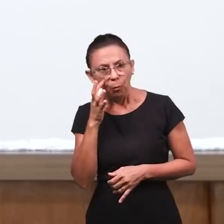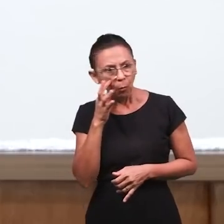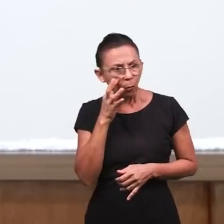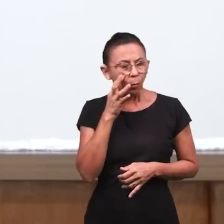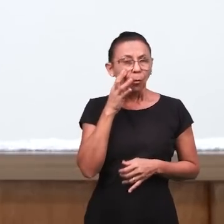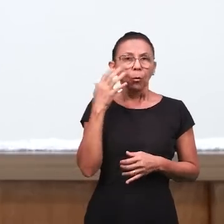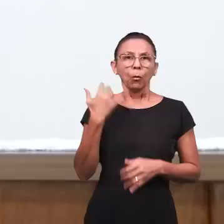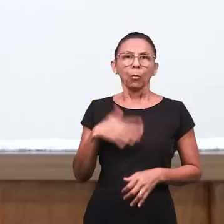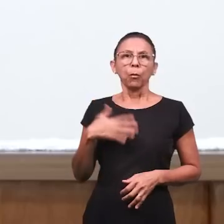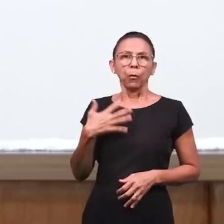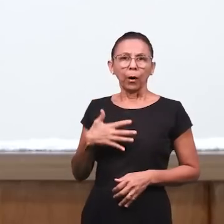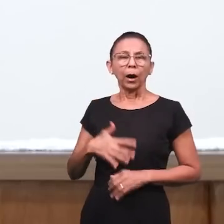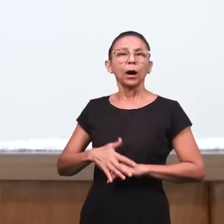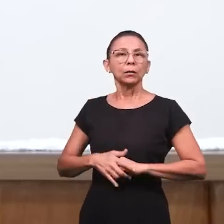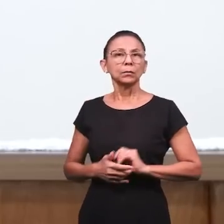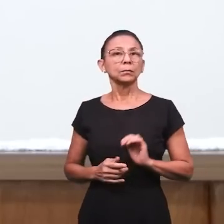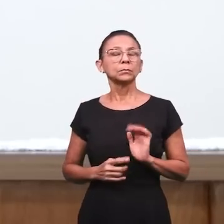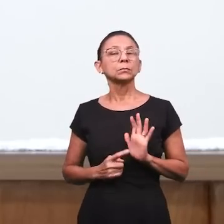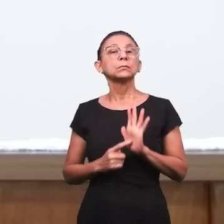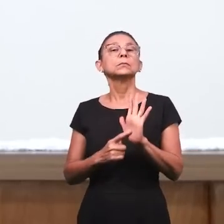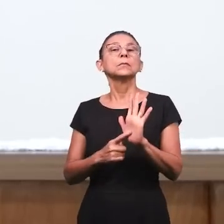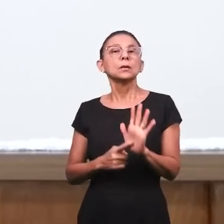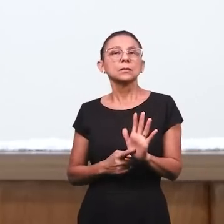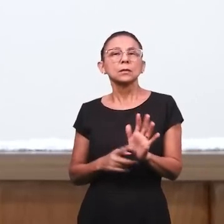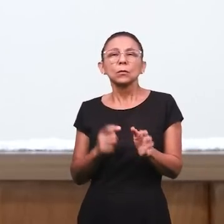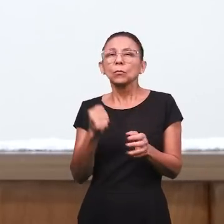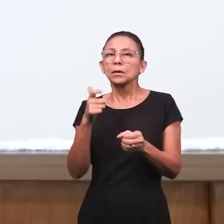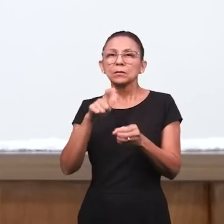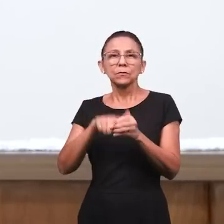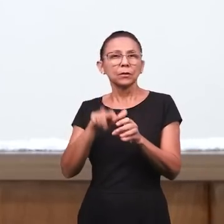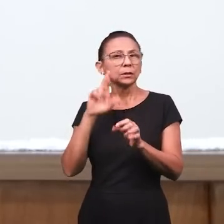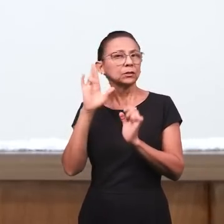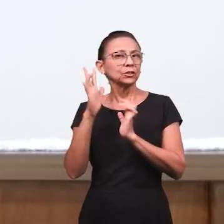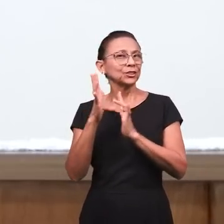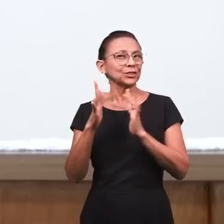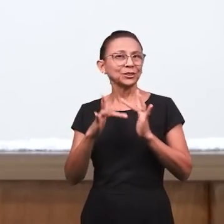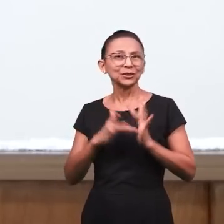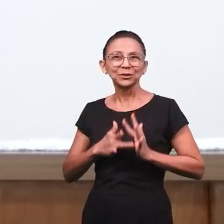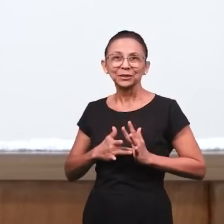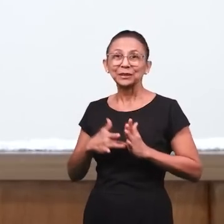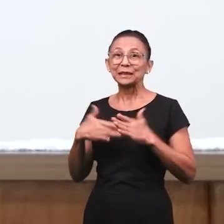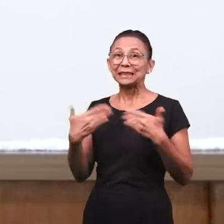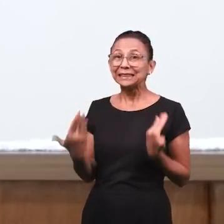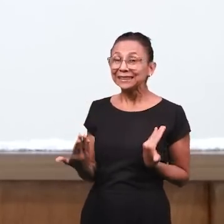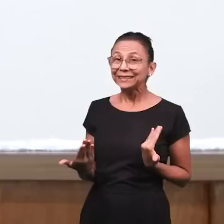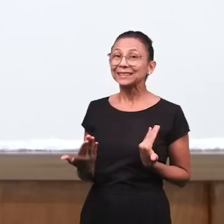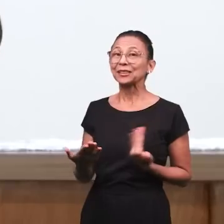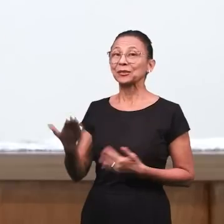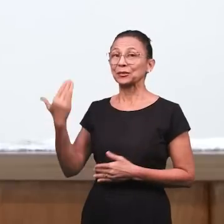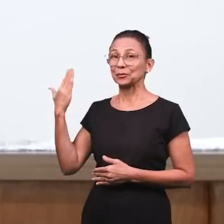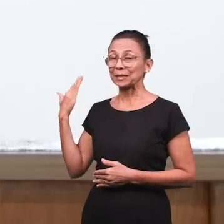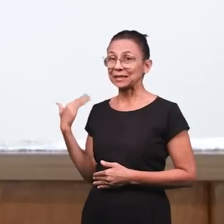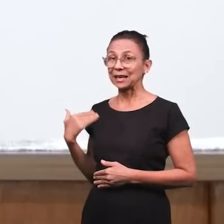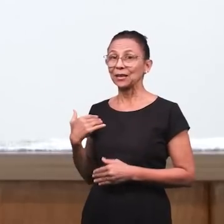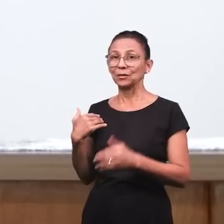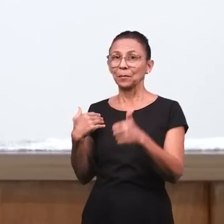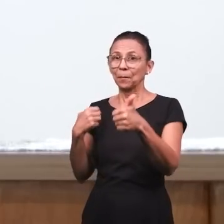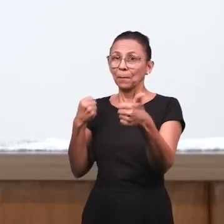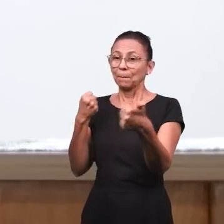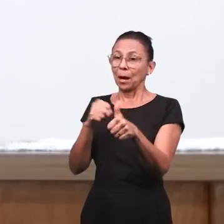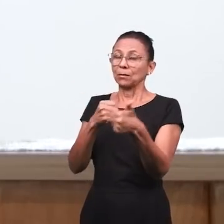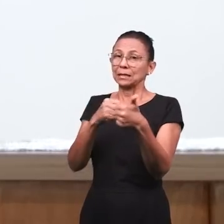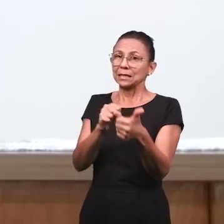daqui. E diz a Bíblia que perto da meia-noite, Paulo e Silas louvavam ao Senhor. A igreja também nesta